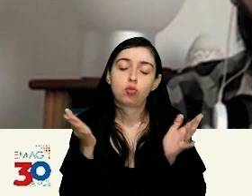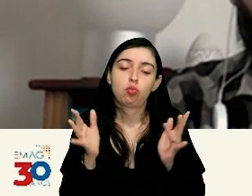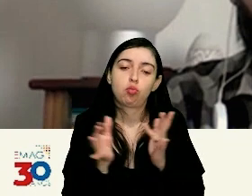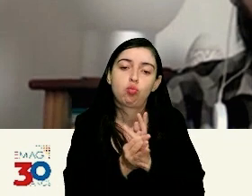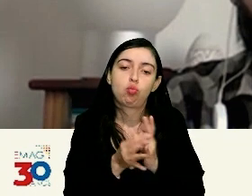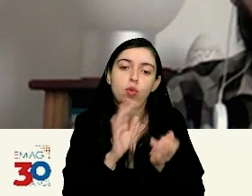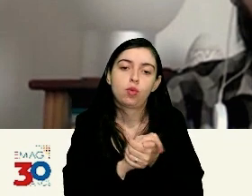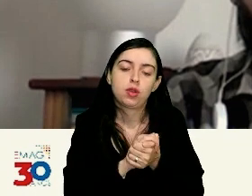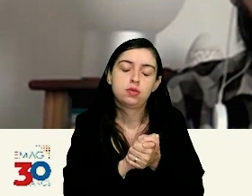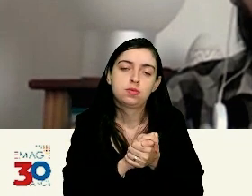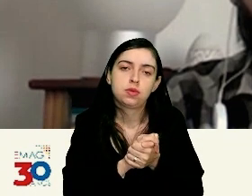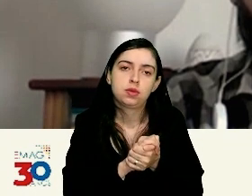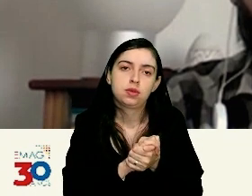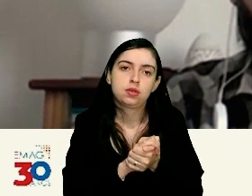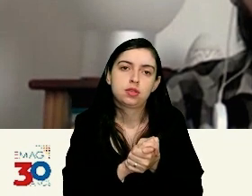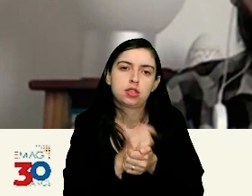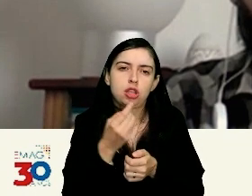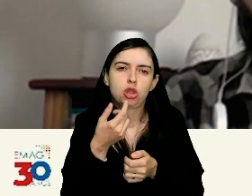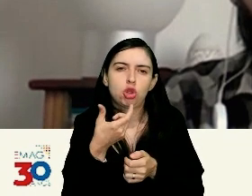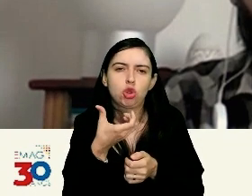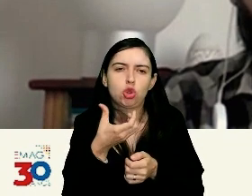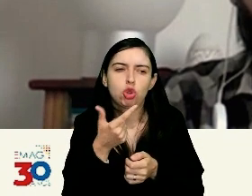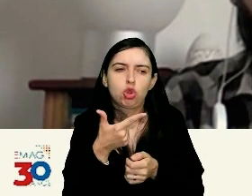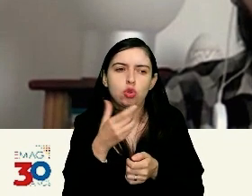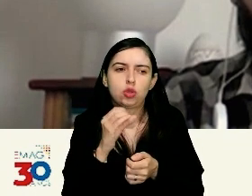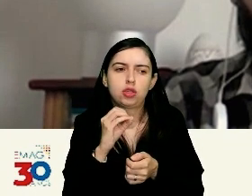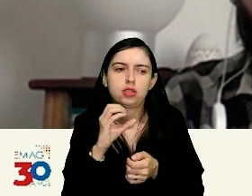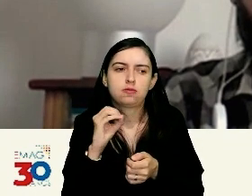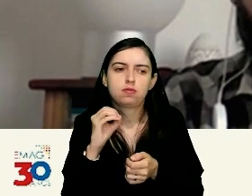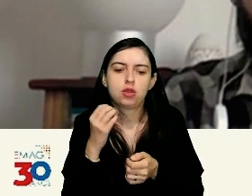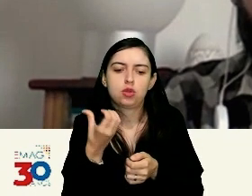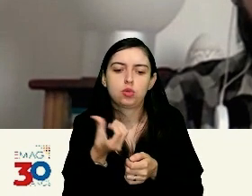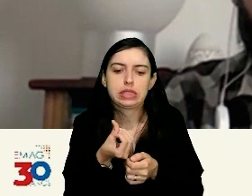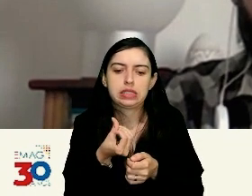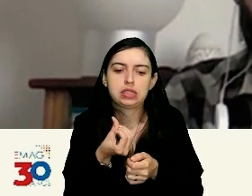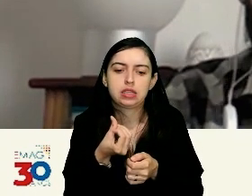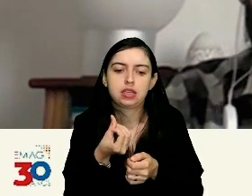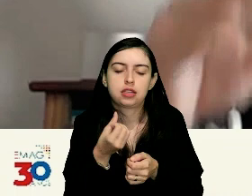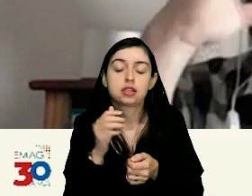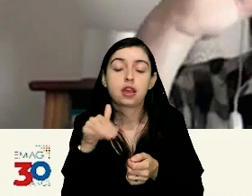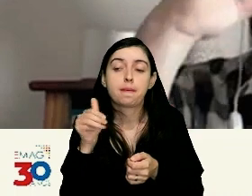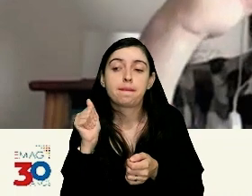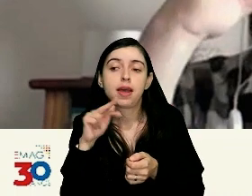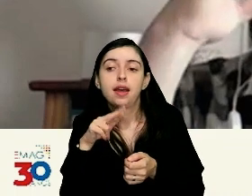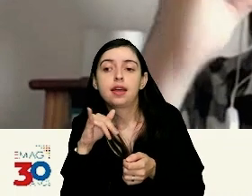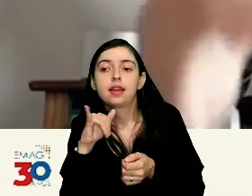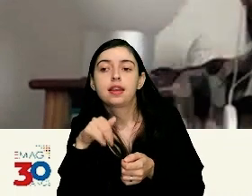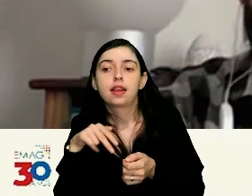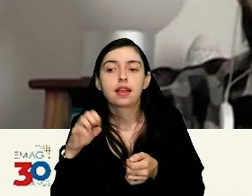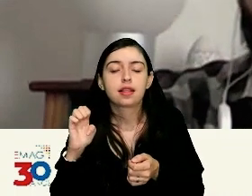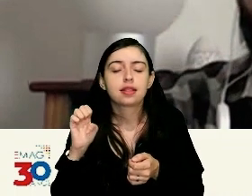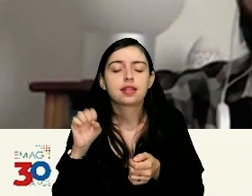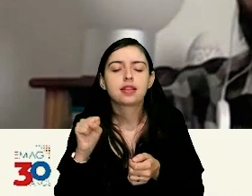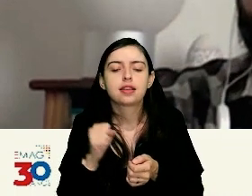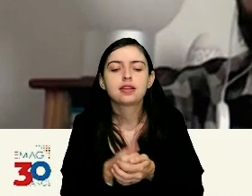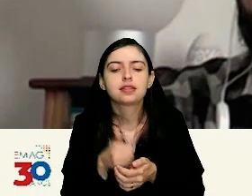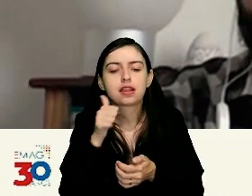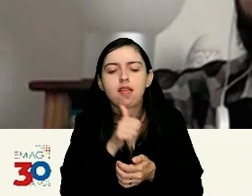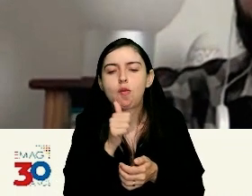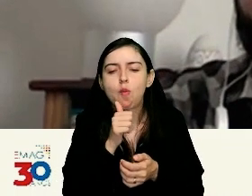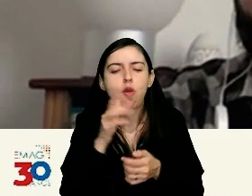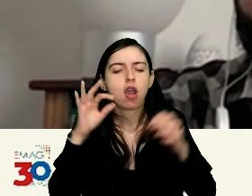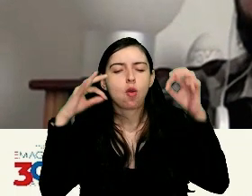em 2006. E assim, a Marinês, ela foi um anjo assim, na minha vida.